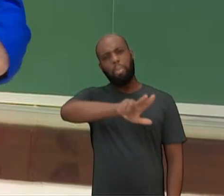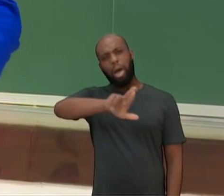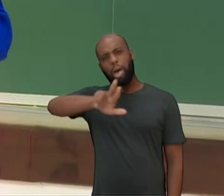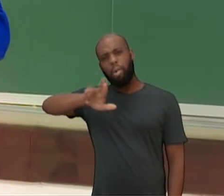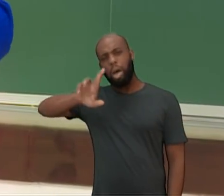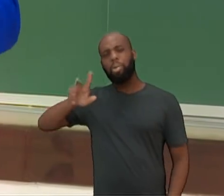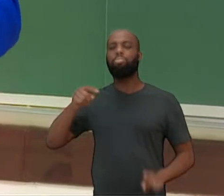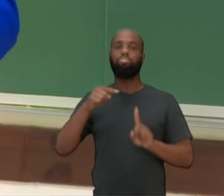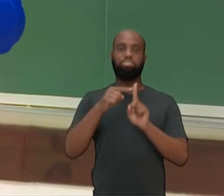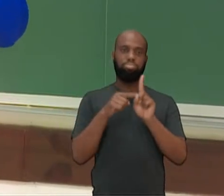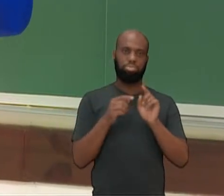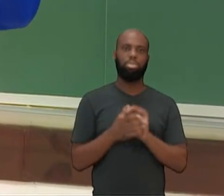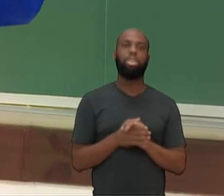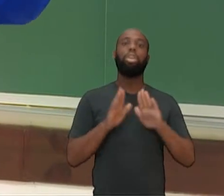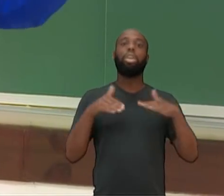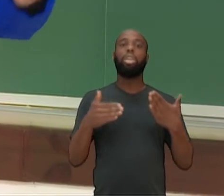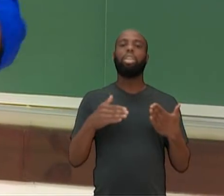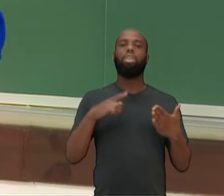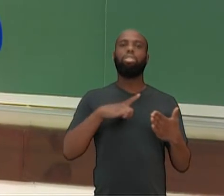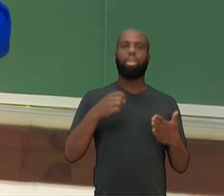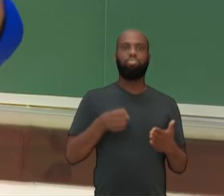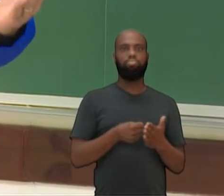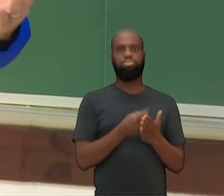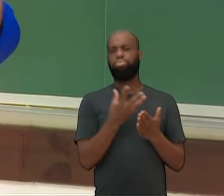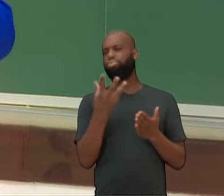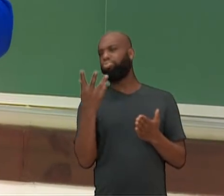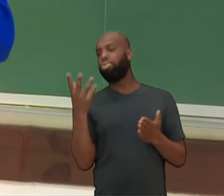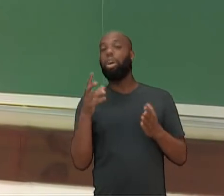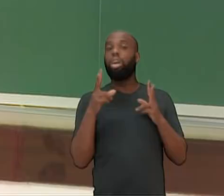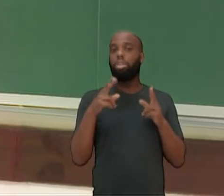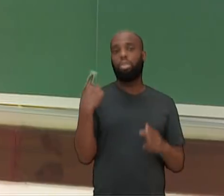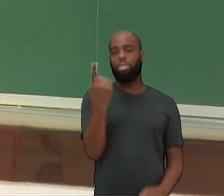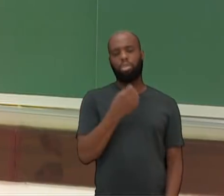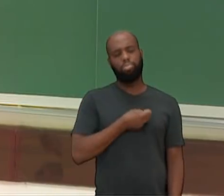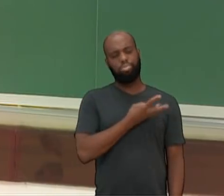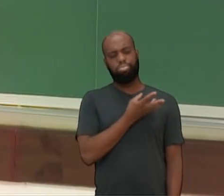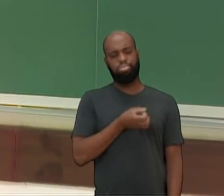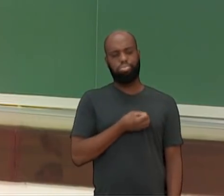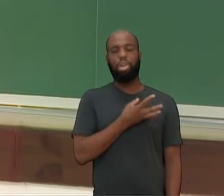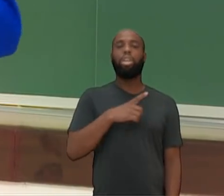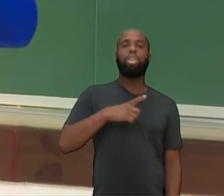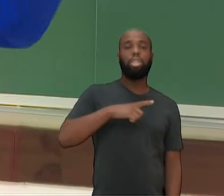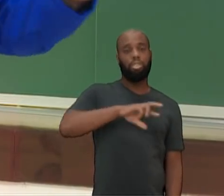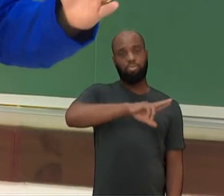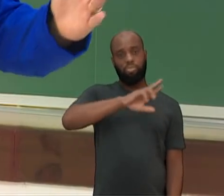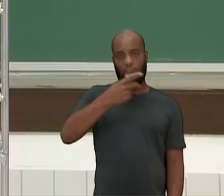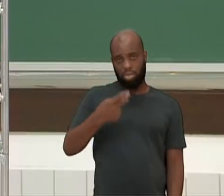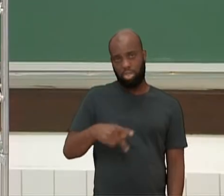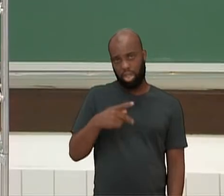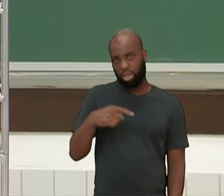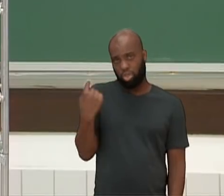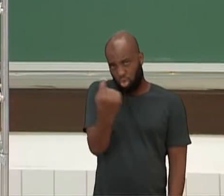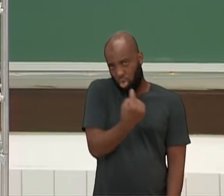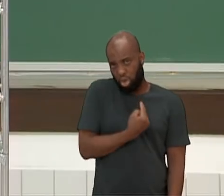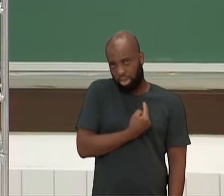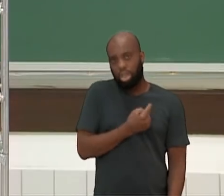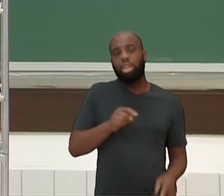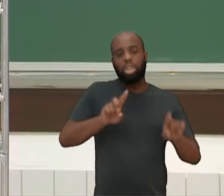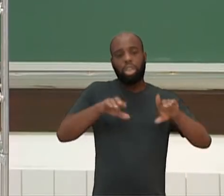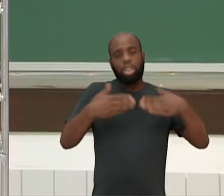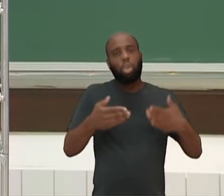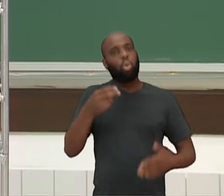tipos. Então, como eles são numerosos, é igual a gente tem vários tipos de brincadeiras, eles vão ter vários tipos de brincadeiras, de